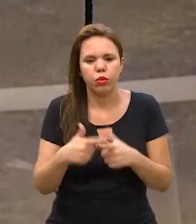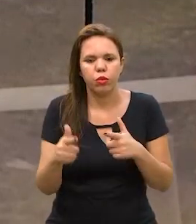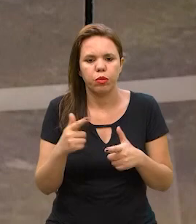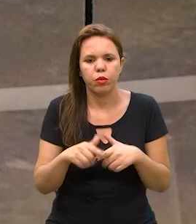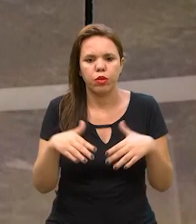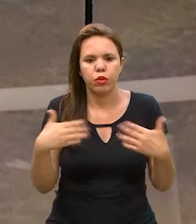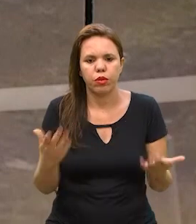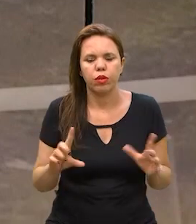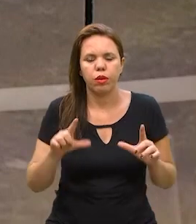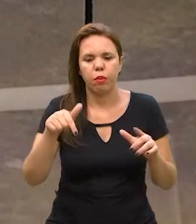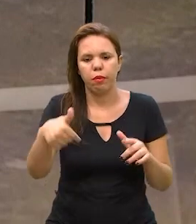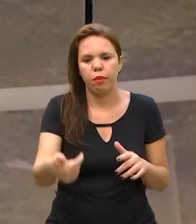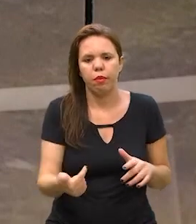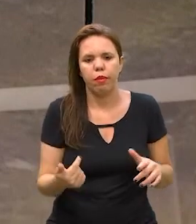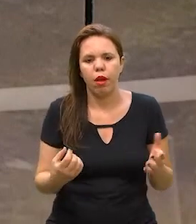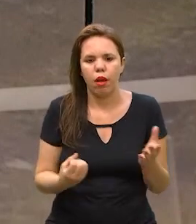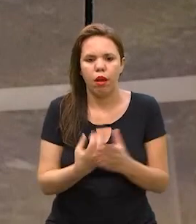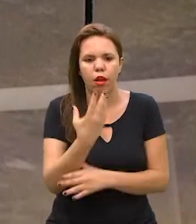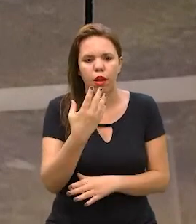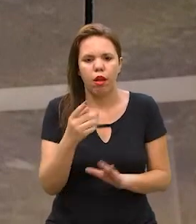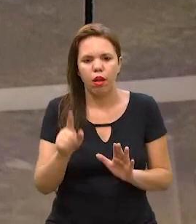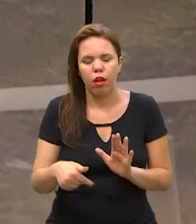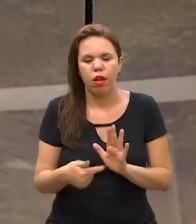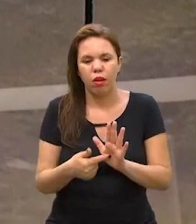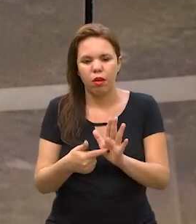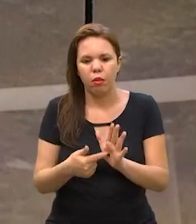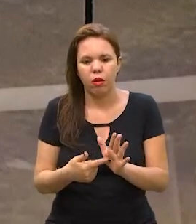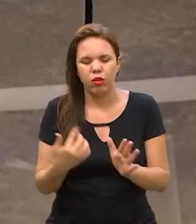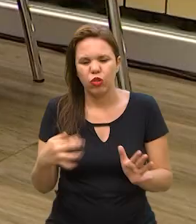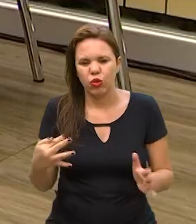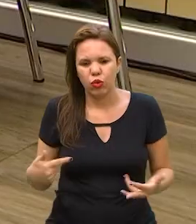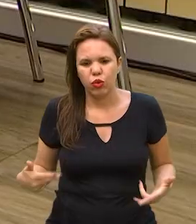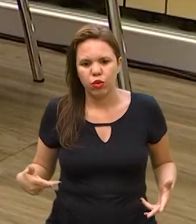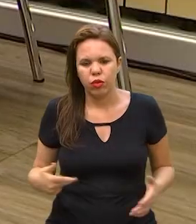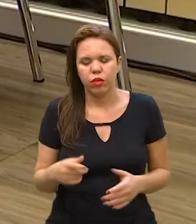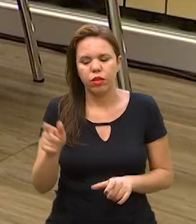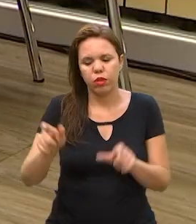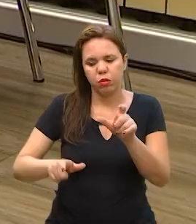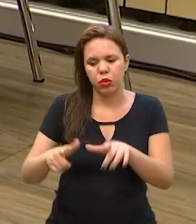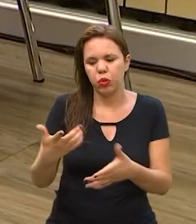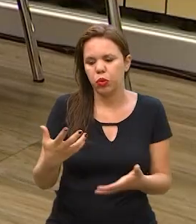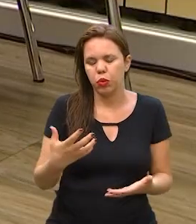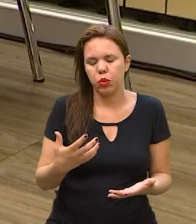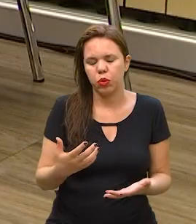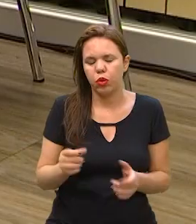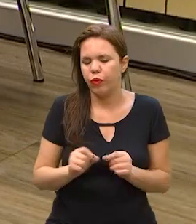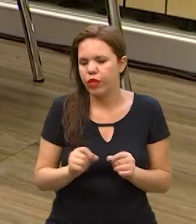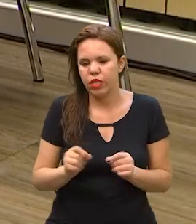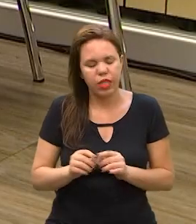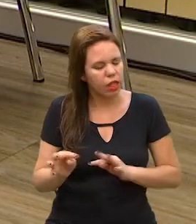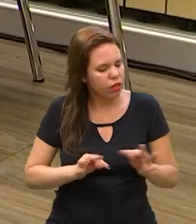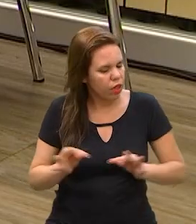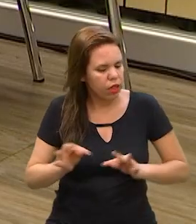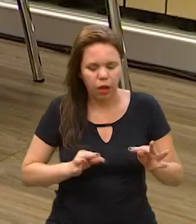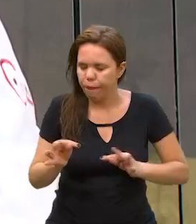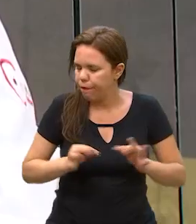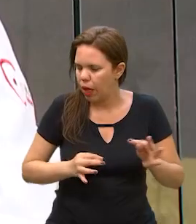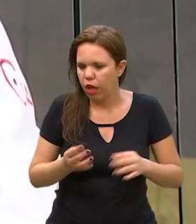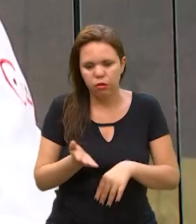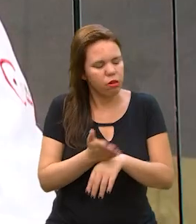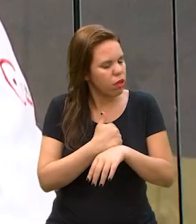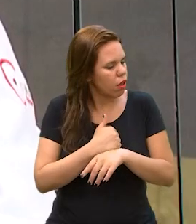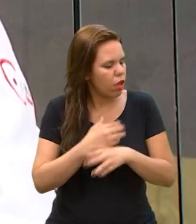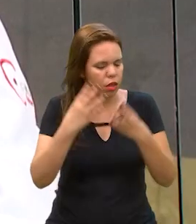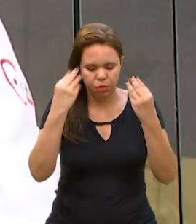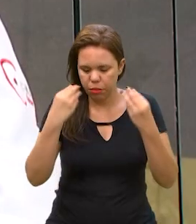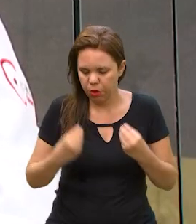problema após o aparecimento de sintomas, ou seja, essas pessoas não fizeram os exames preventivos para que